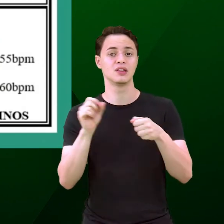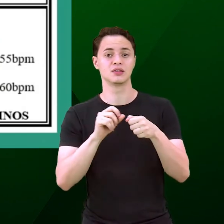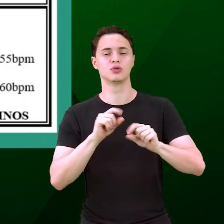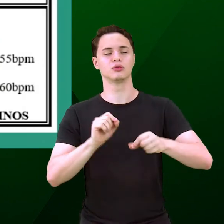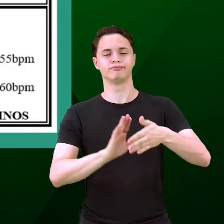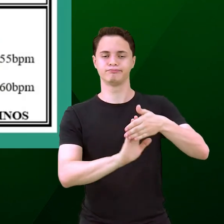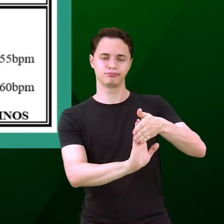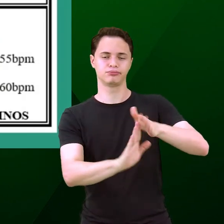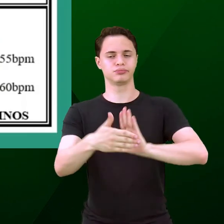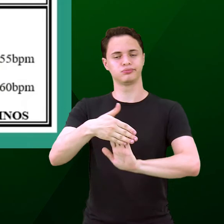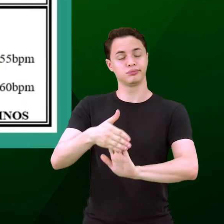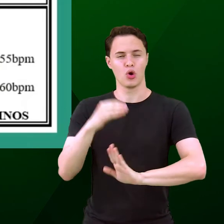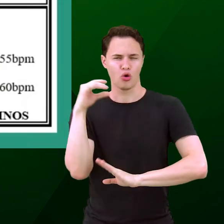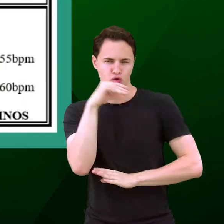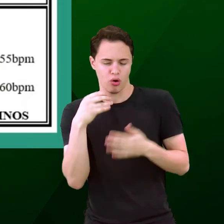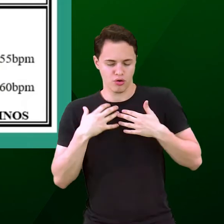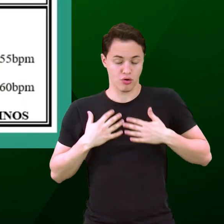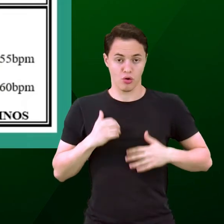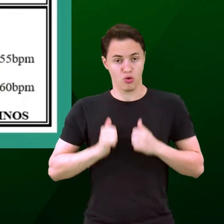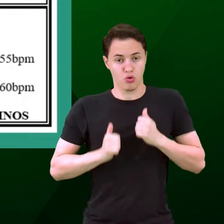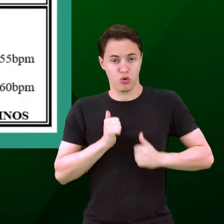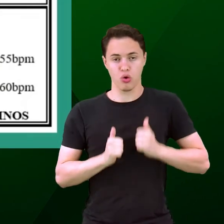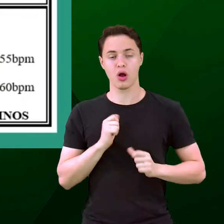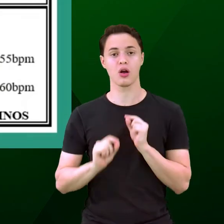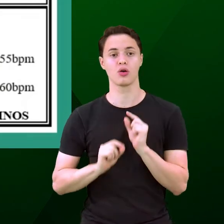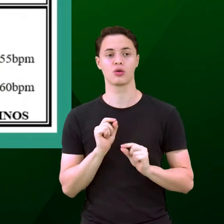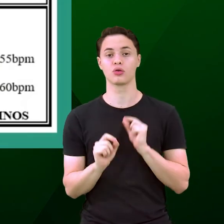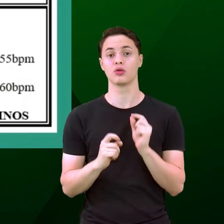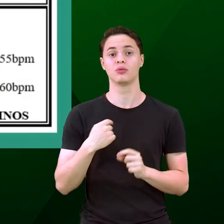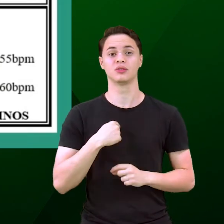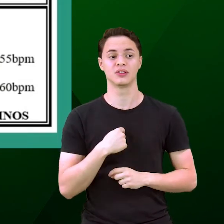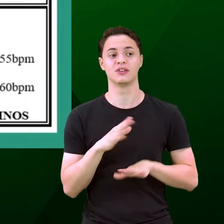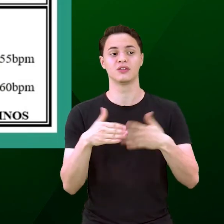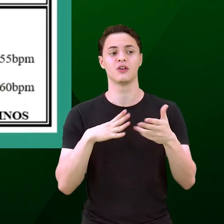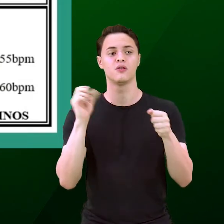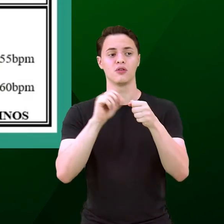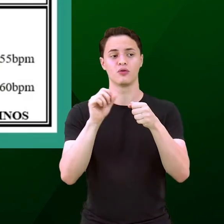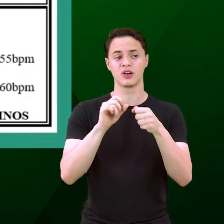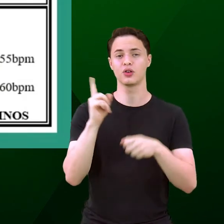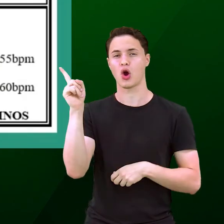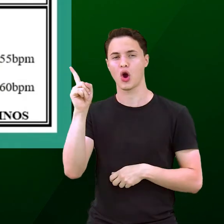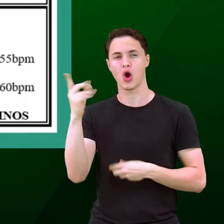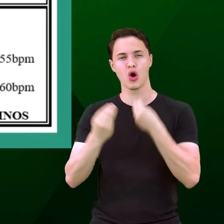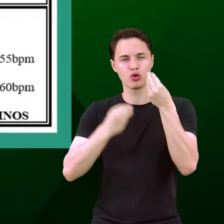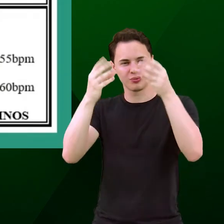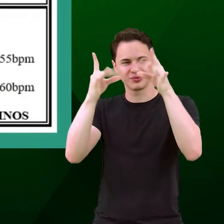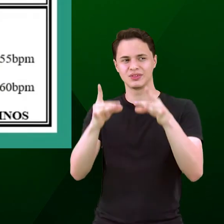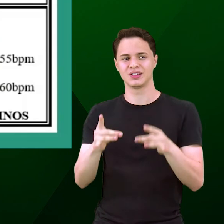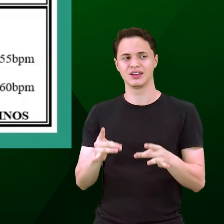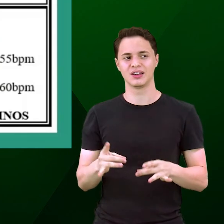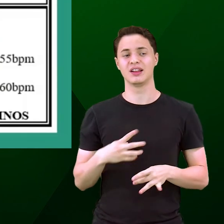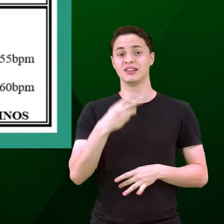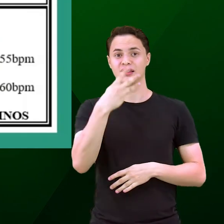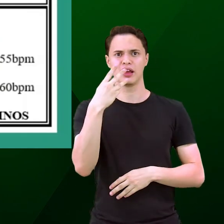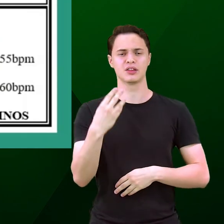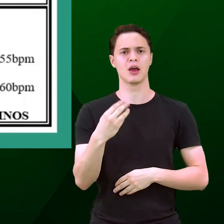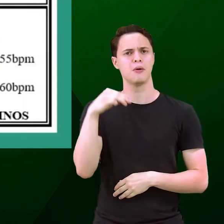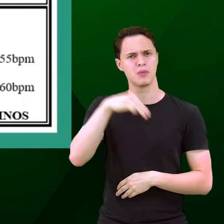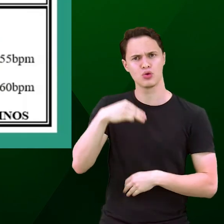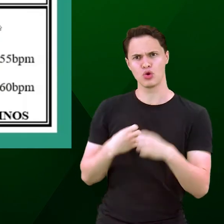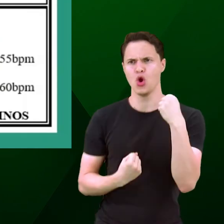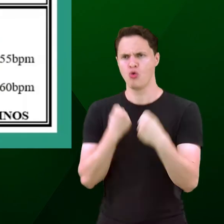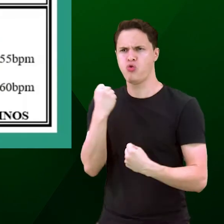gente faz em cada dia? Coloquei aqui exemplos de treino, tá, pessoal? Então, os iniciantes, seguindo naquela perspectiva dos